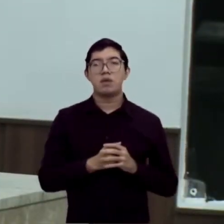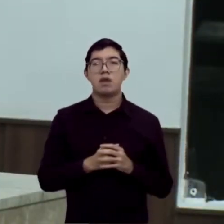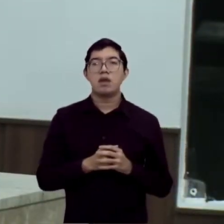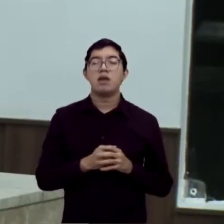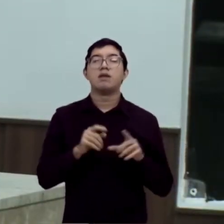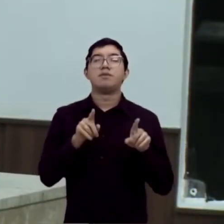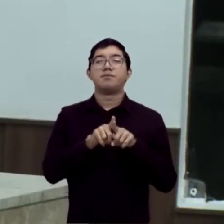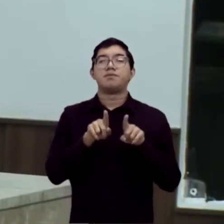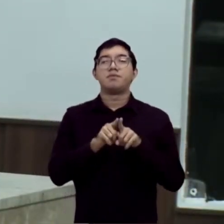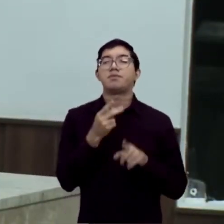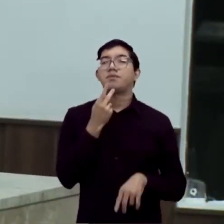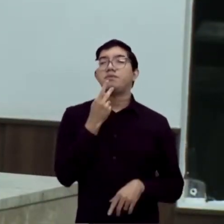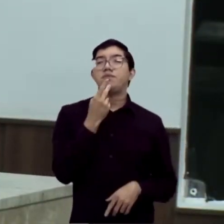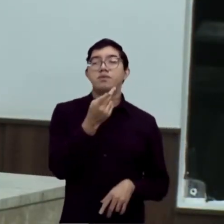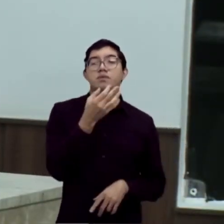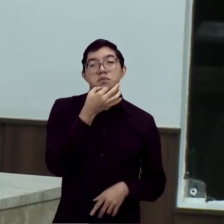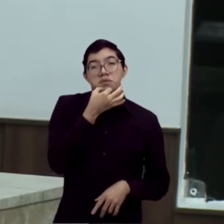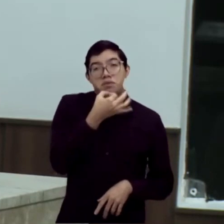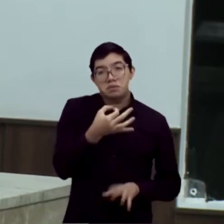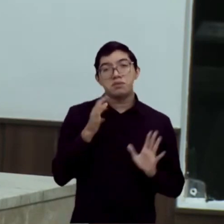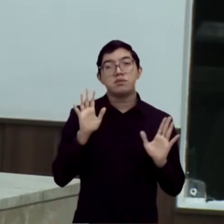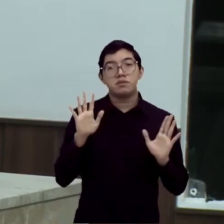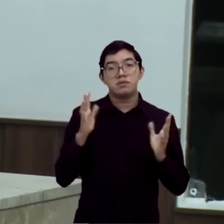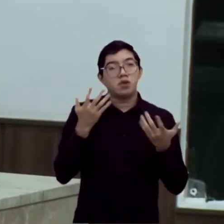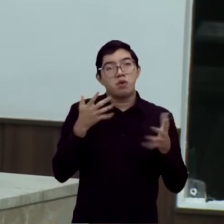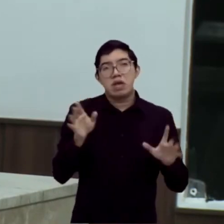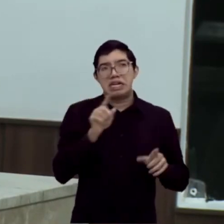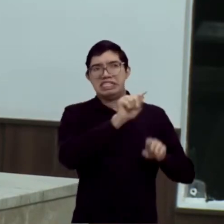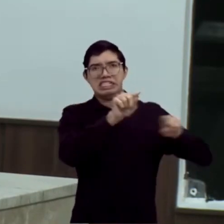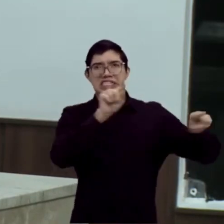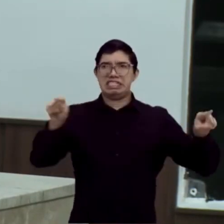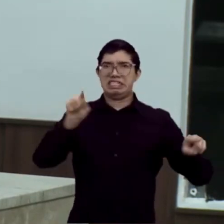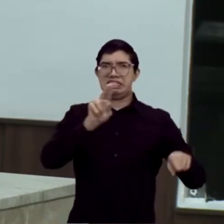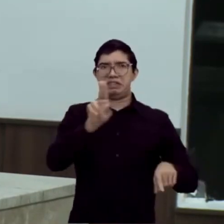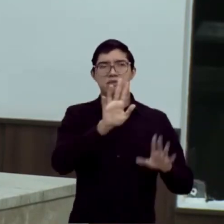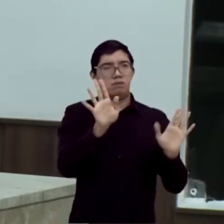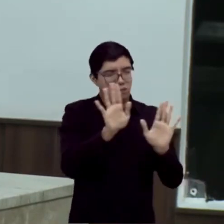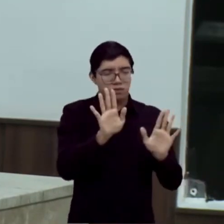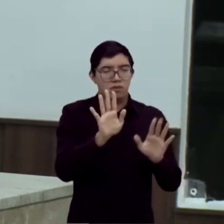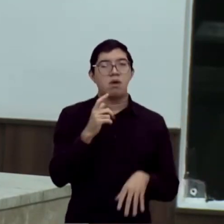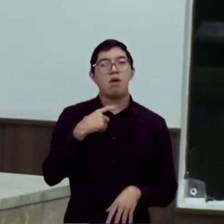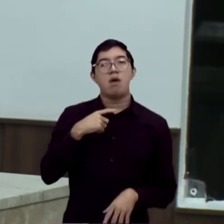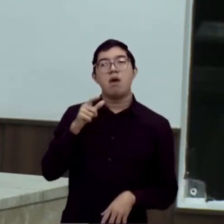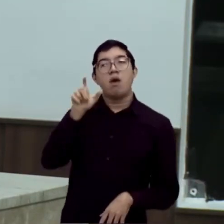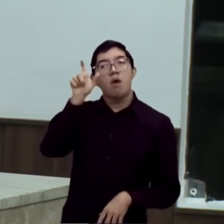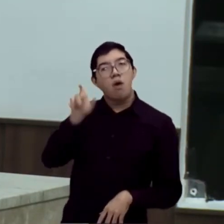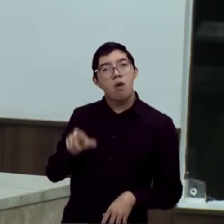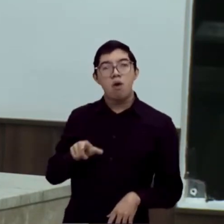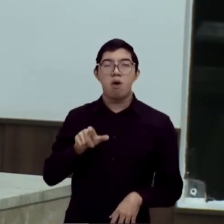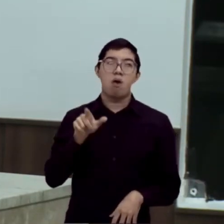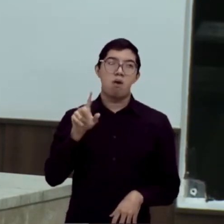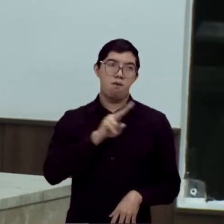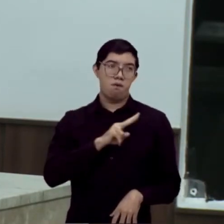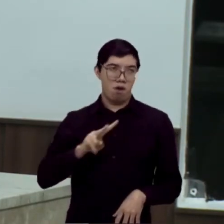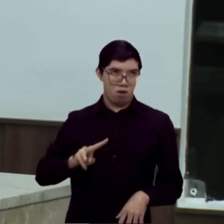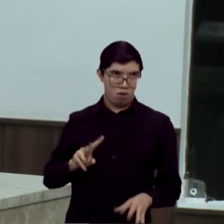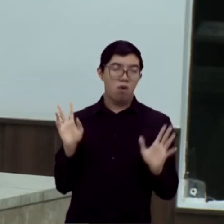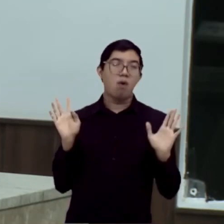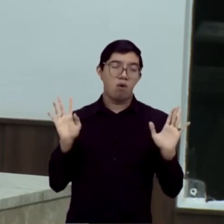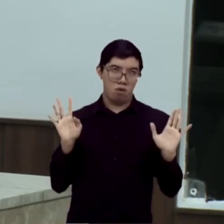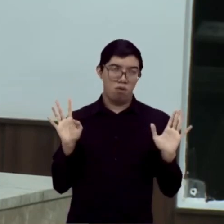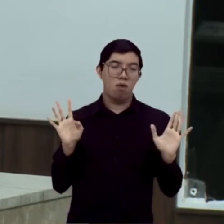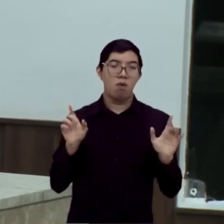nome, porque se eu não fizer isso, não sou eu. Há vereador que eu não tenho como falar de